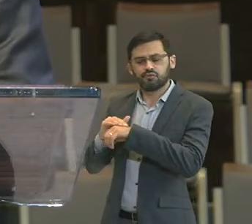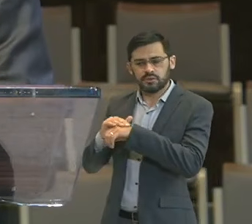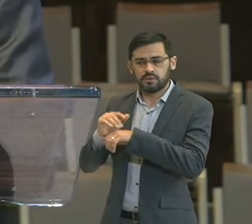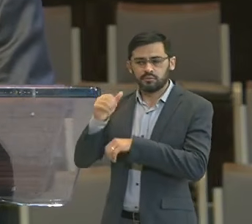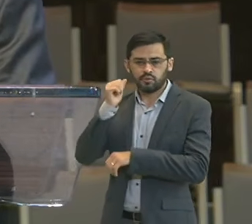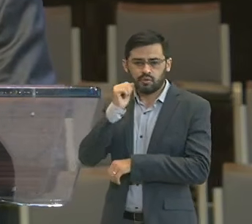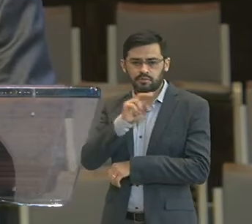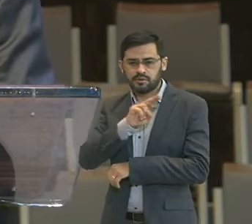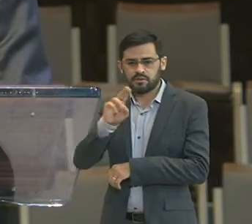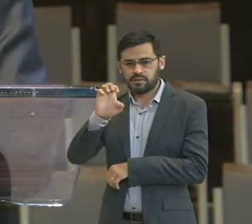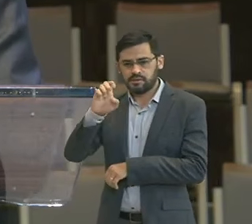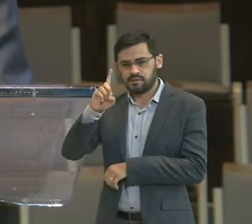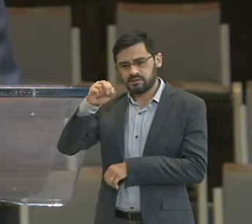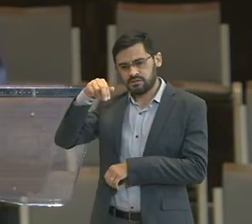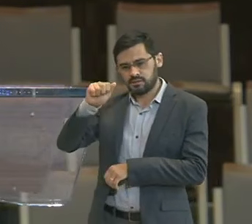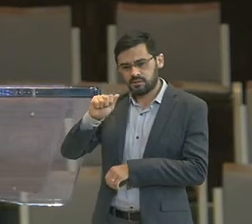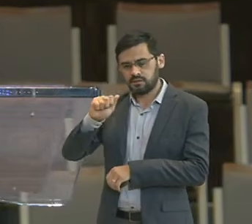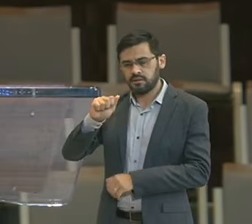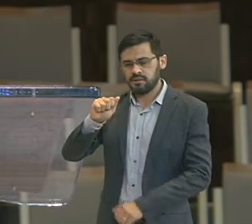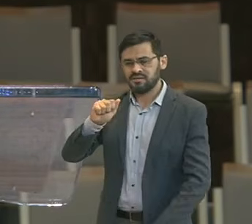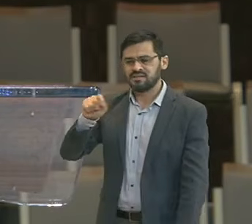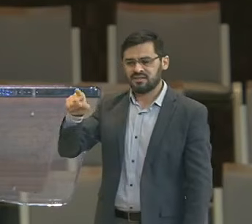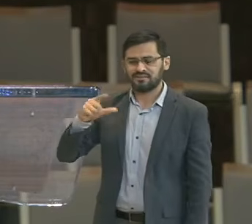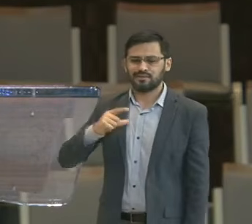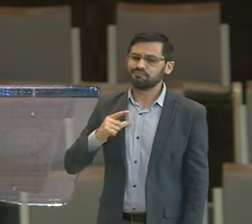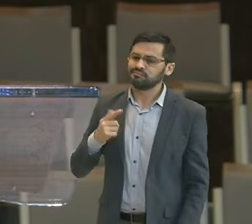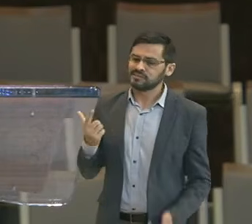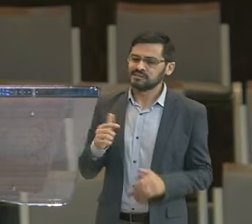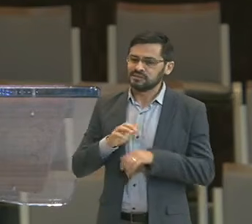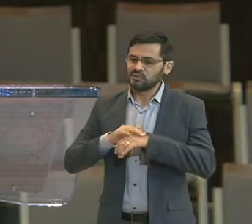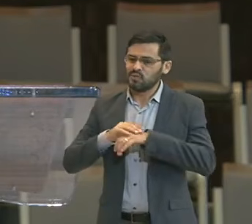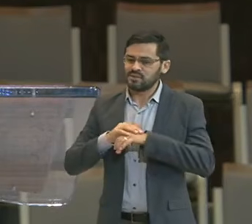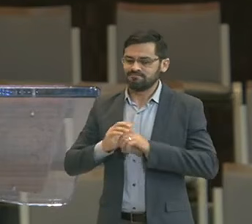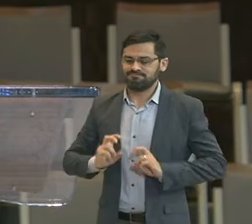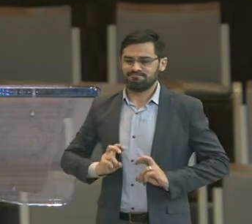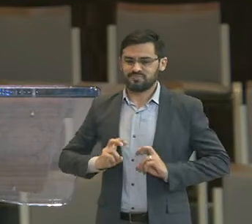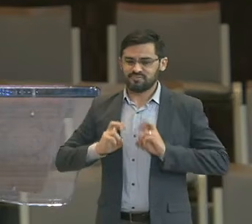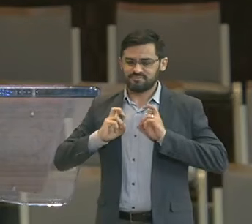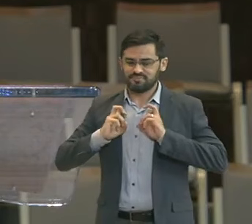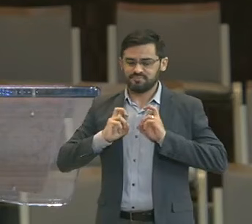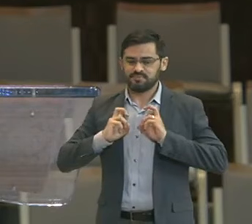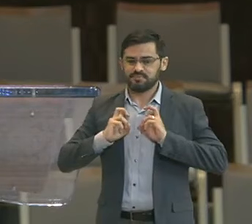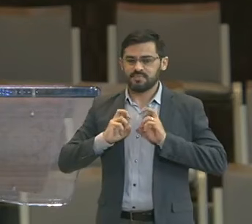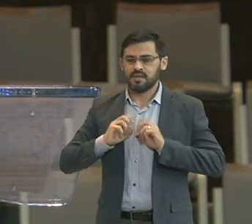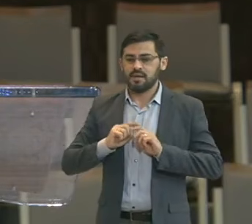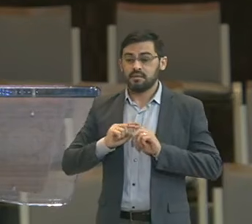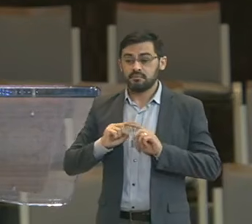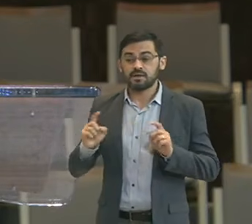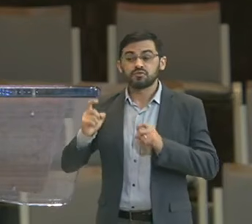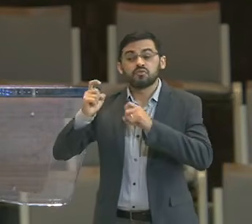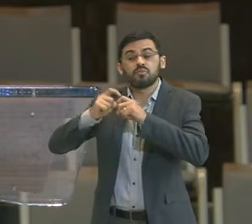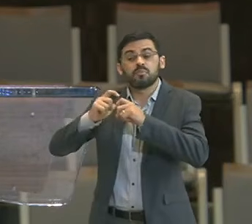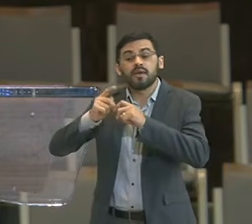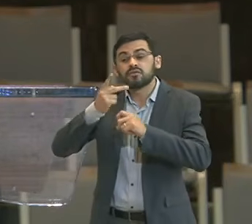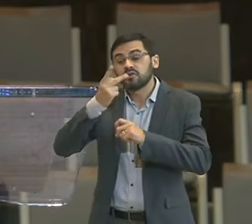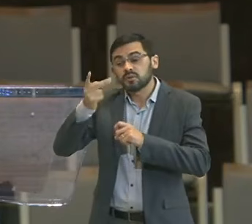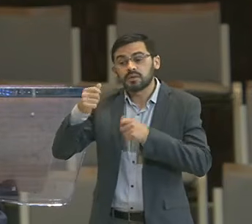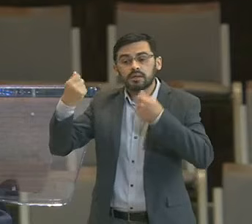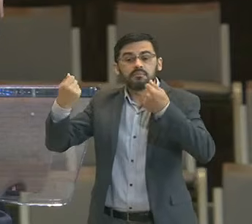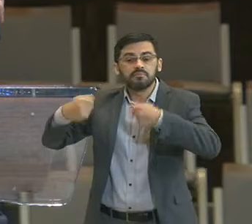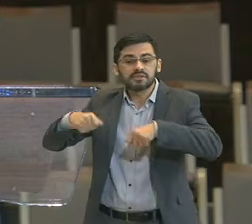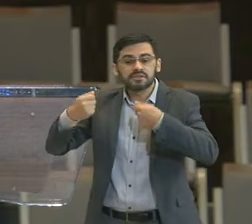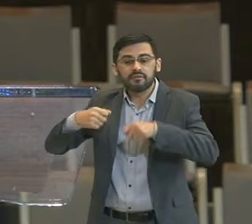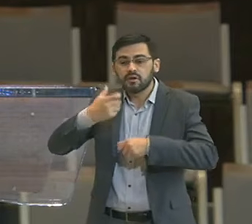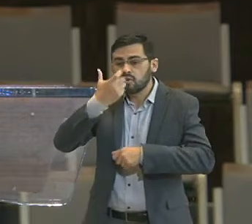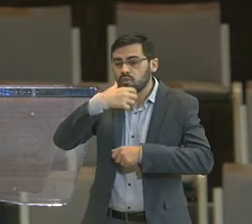aqui da nossa igreja, e ela teve um diagnóstico de câncer, e o seu médico disse que ela precisava